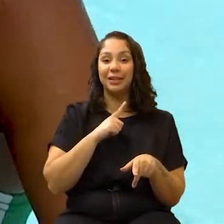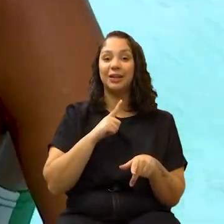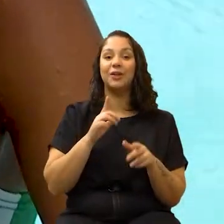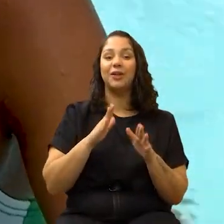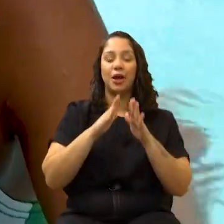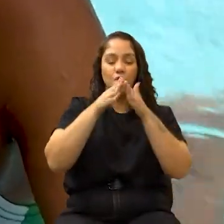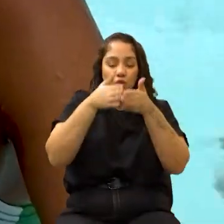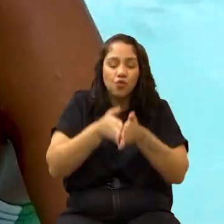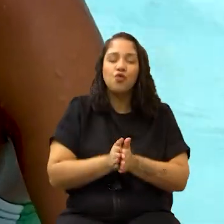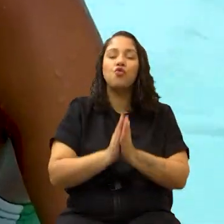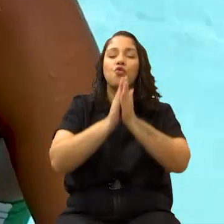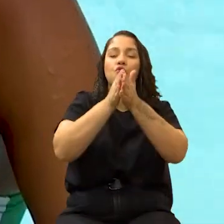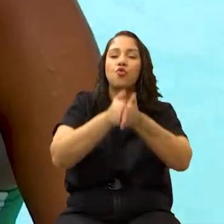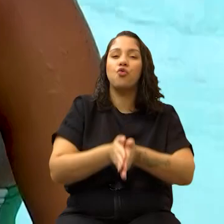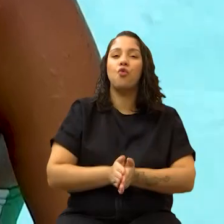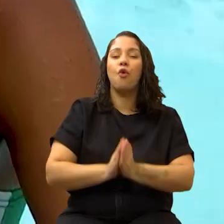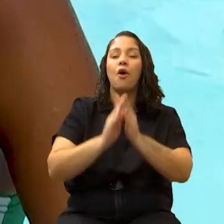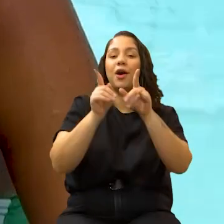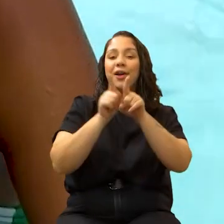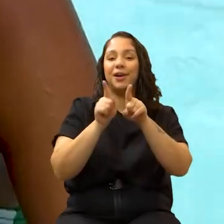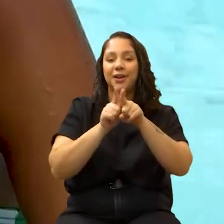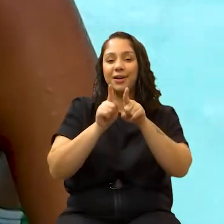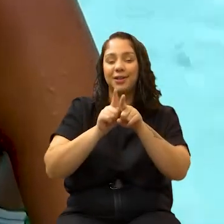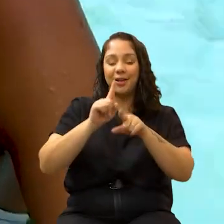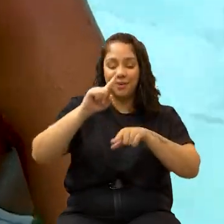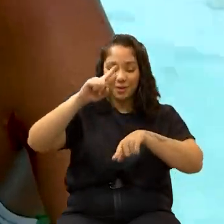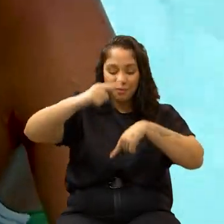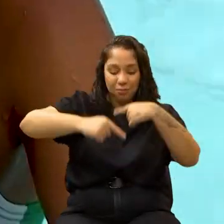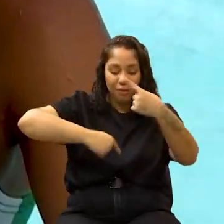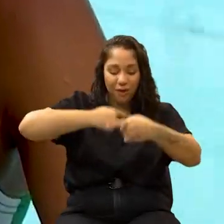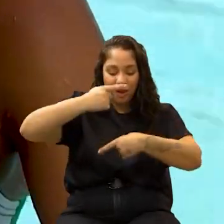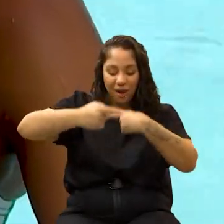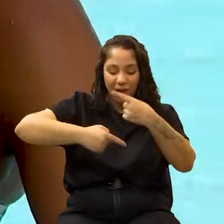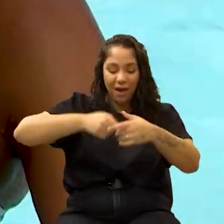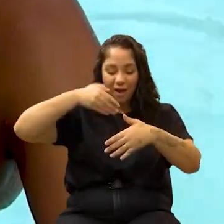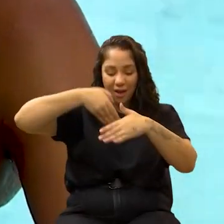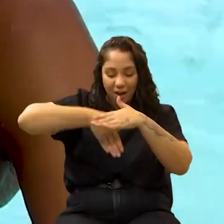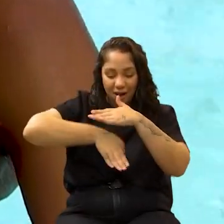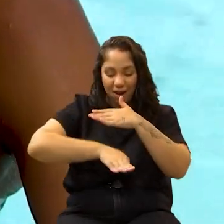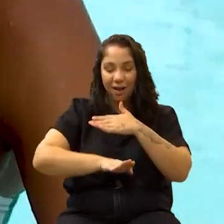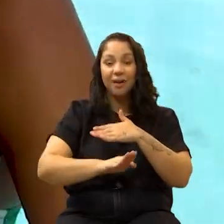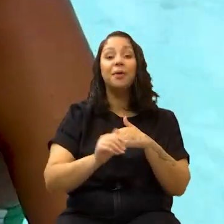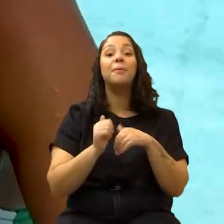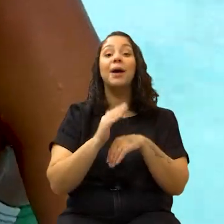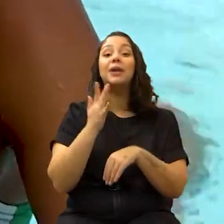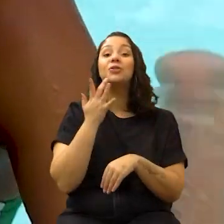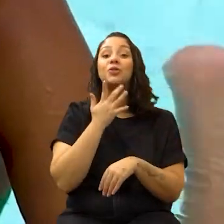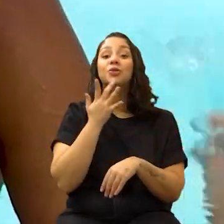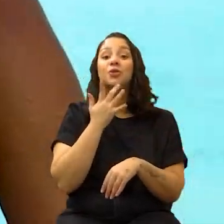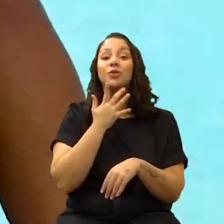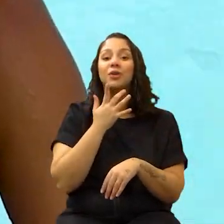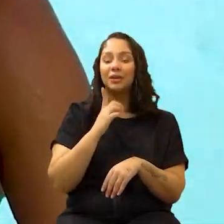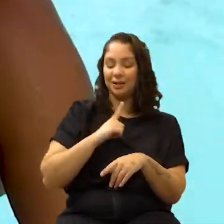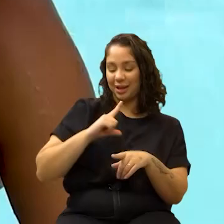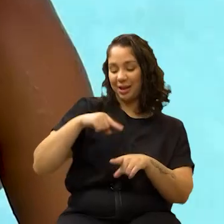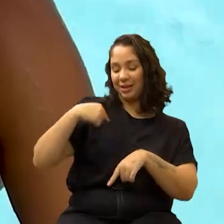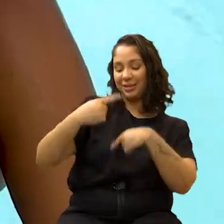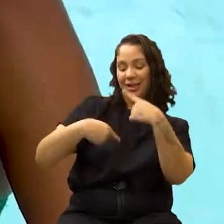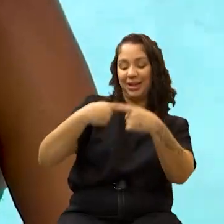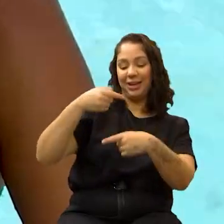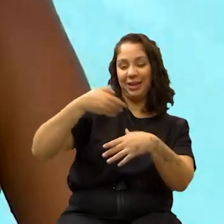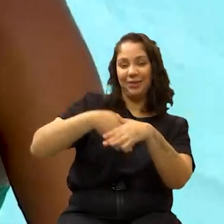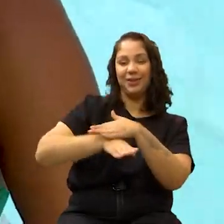coisas, a fazer golfinho, estrelinha debaixo da água, mortal. Qual você mais